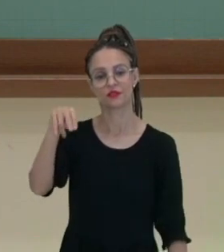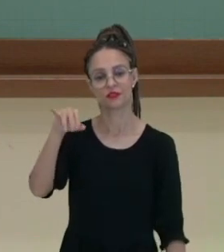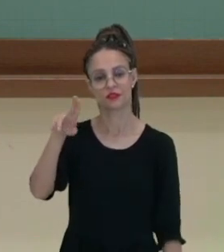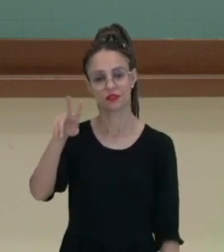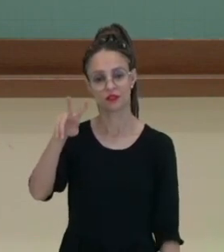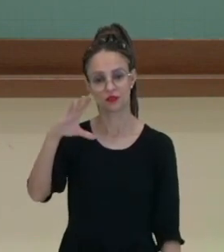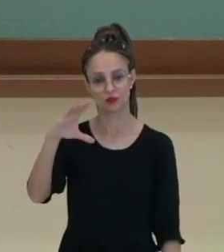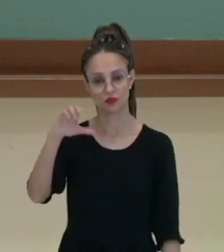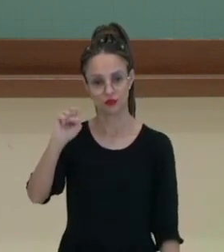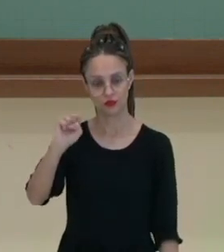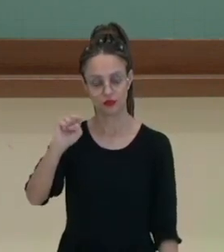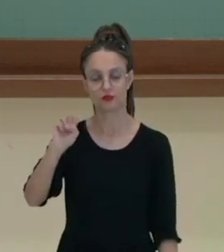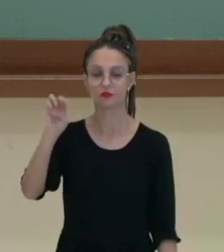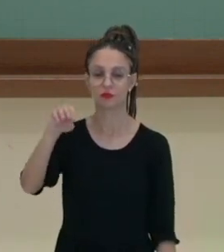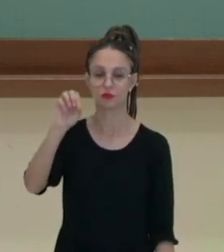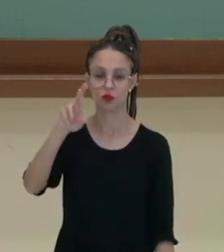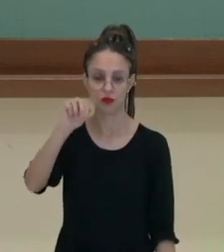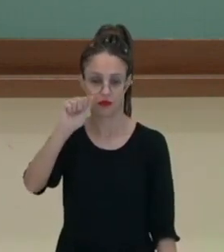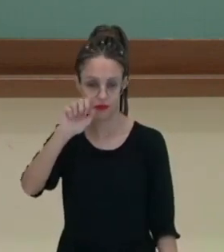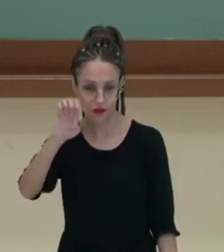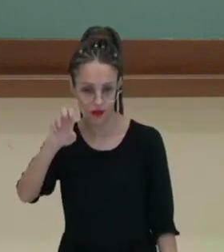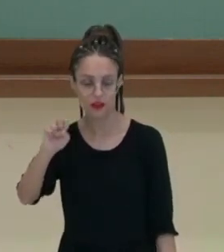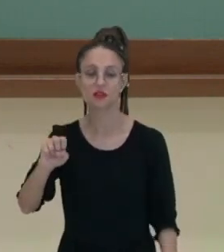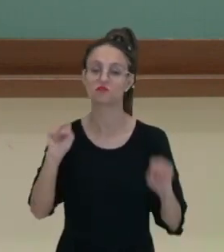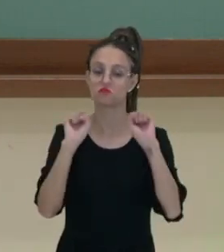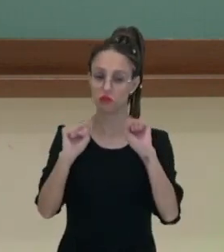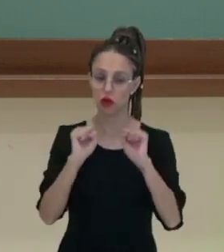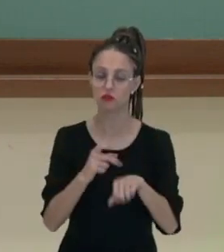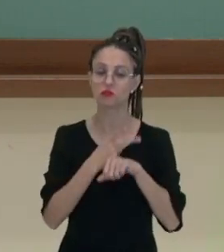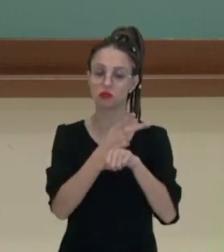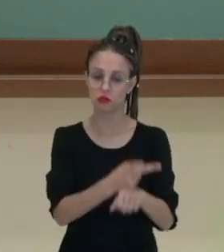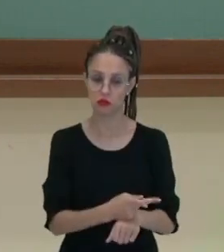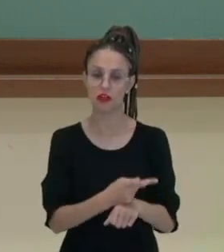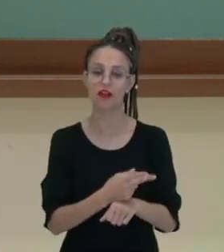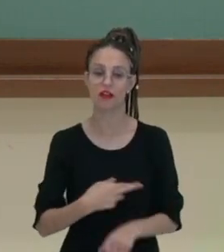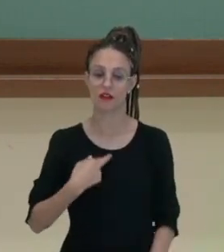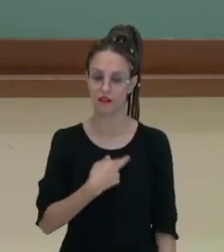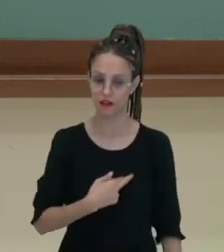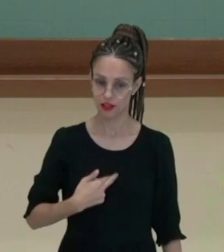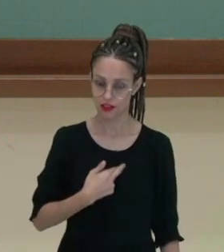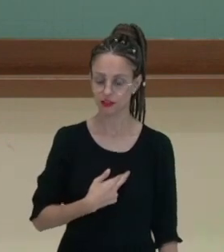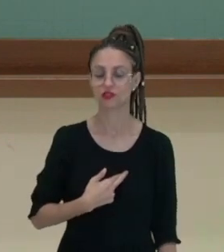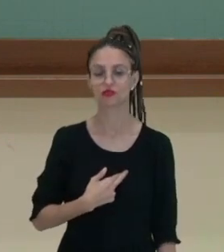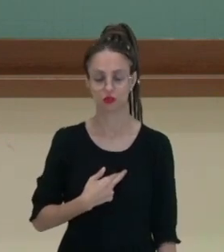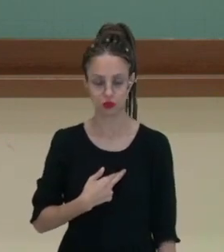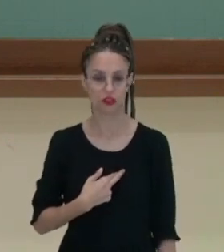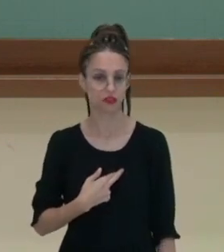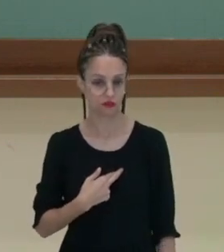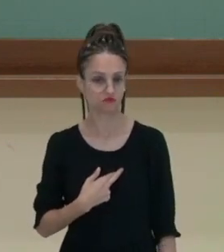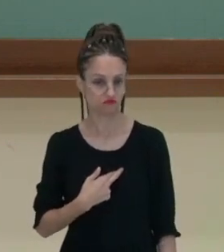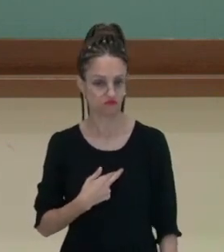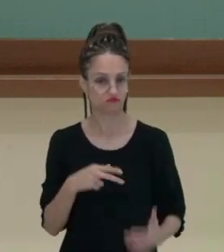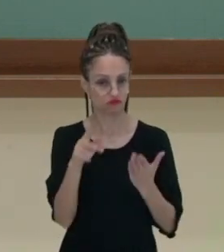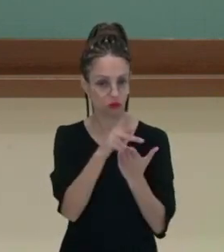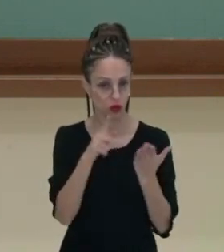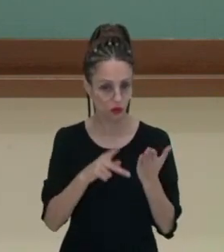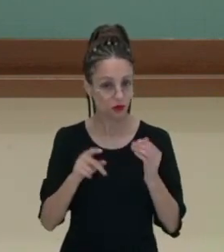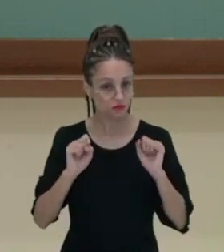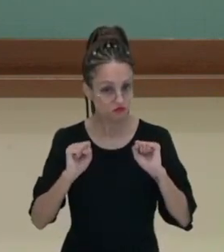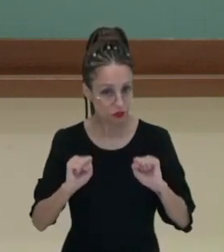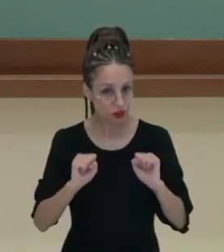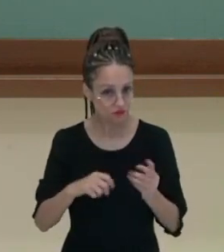buscar poemas mais religiosos, como lá na literatura árcade, na literatura barroca.